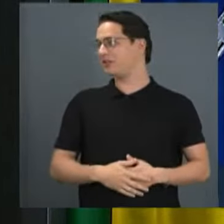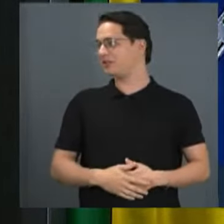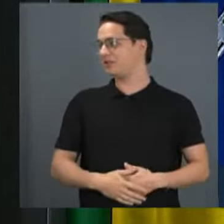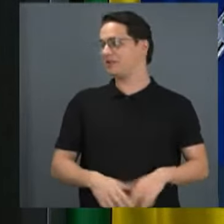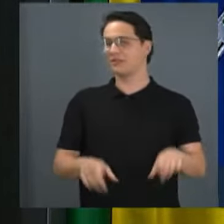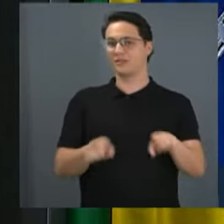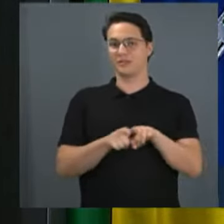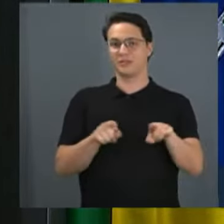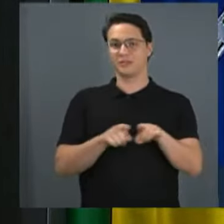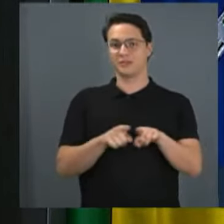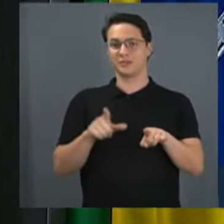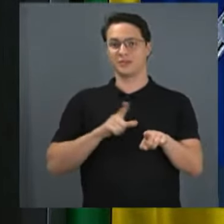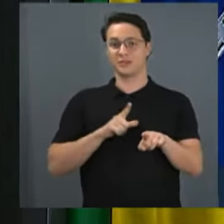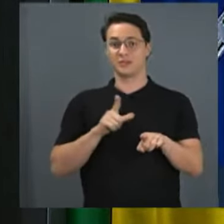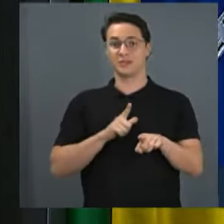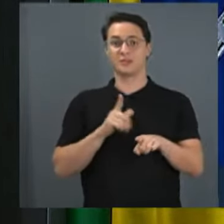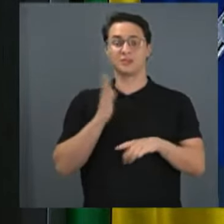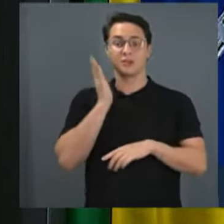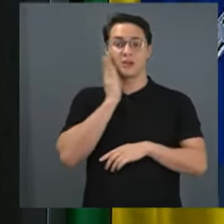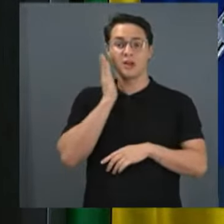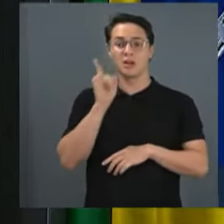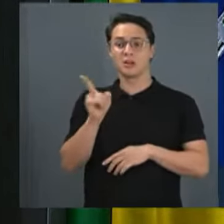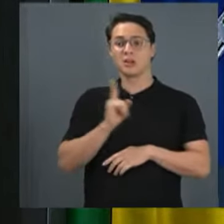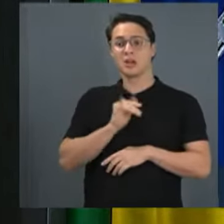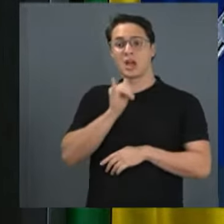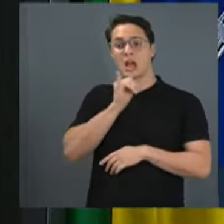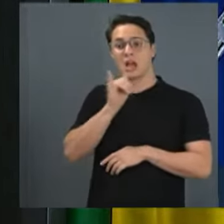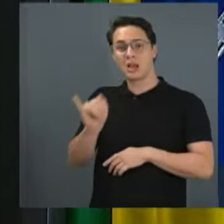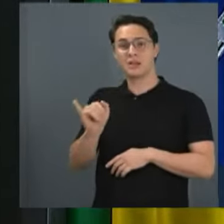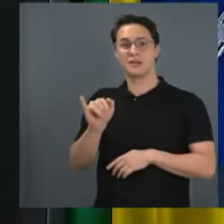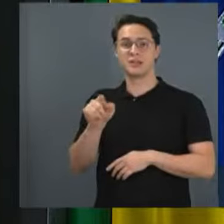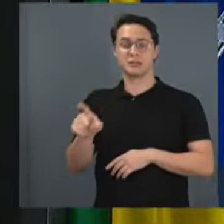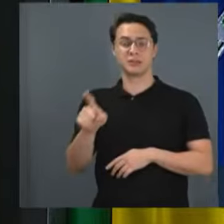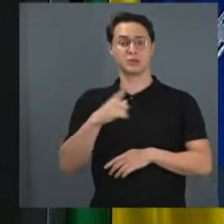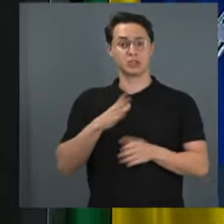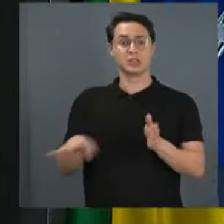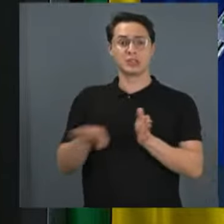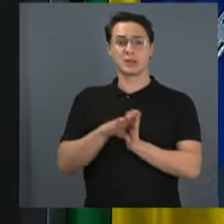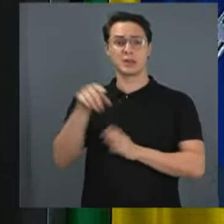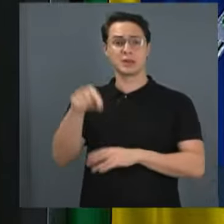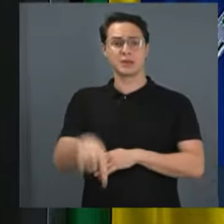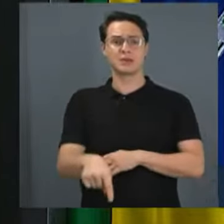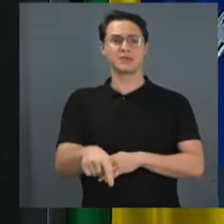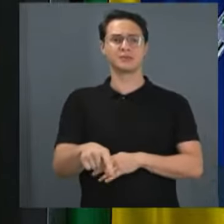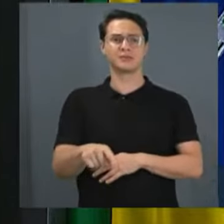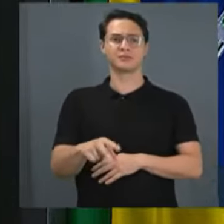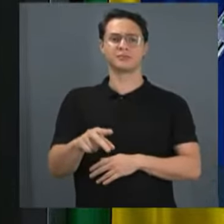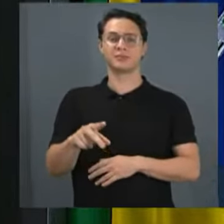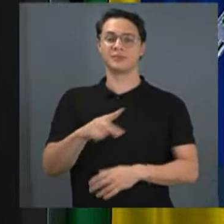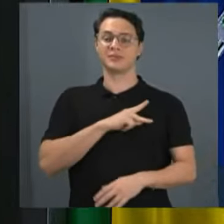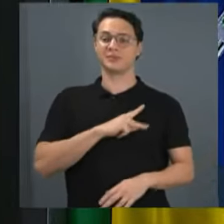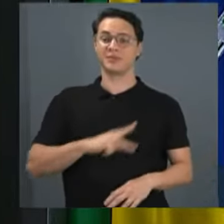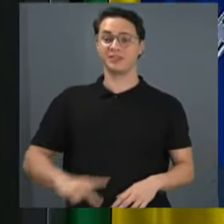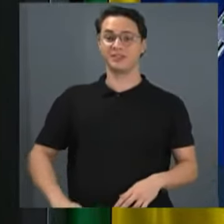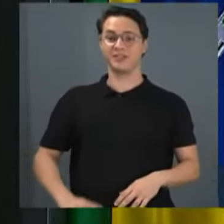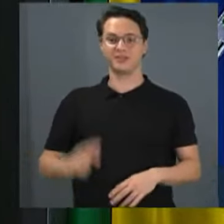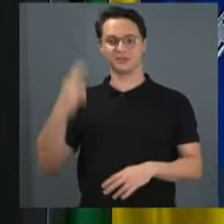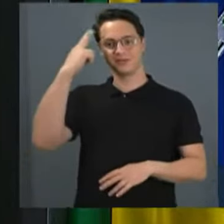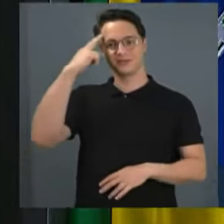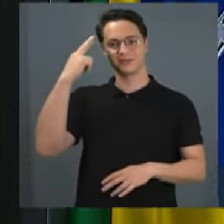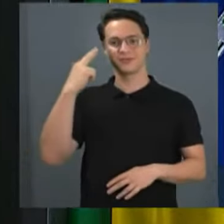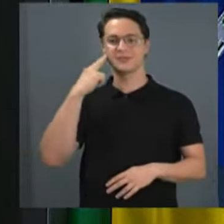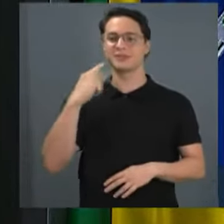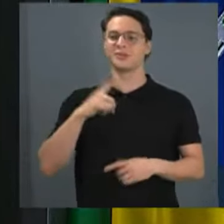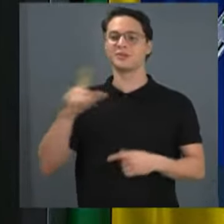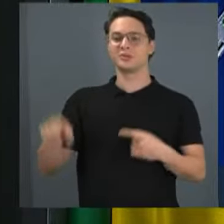zero. E já digo para o senador Carlos Portinho, eu cheguei aqui, presidente Pacheco, com o